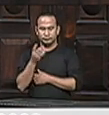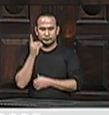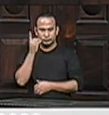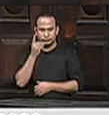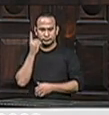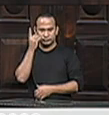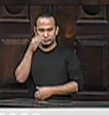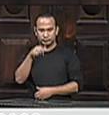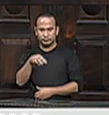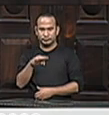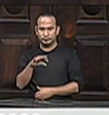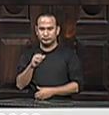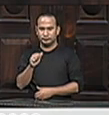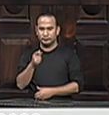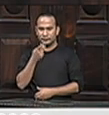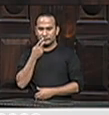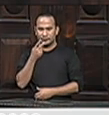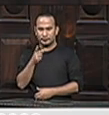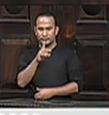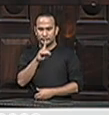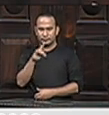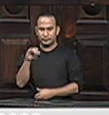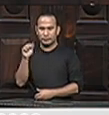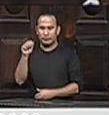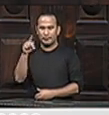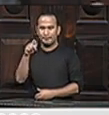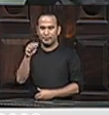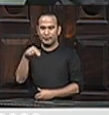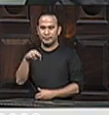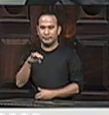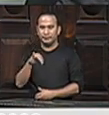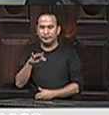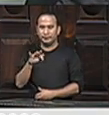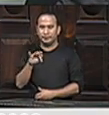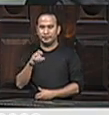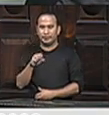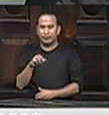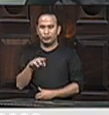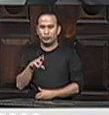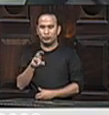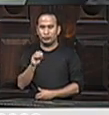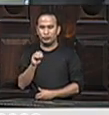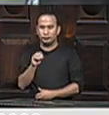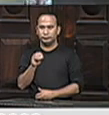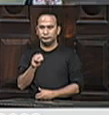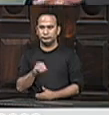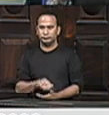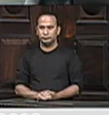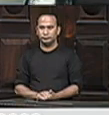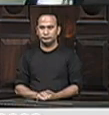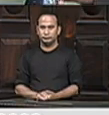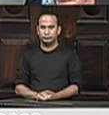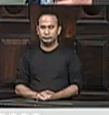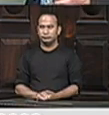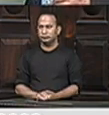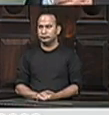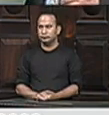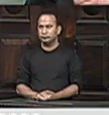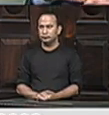essa comissão. Mas vou falar isso no momento, então, adequado. Mas, de qualquer maneira, o nosso aplauso, o nosso apoio